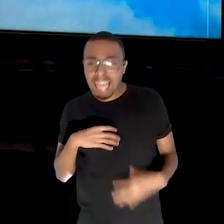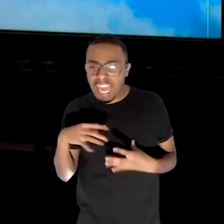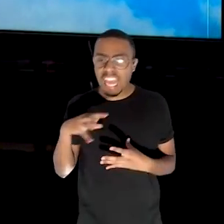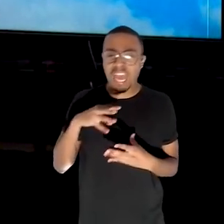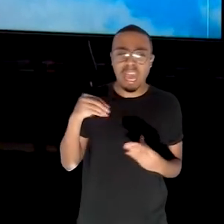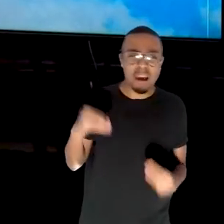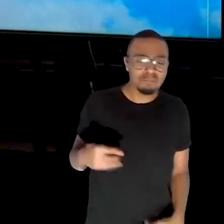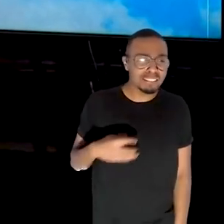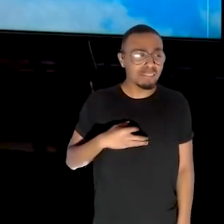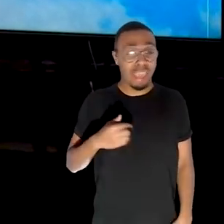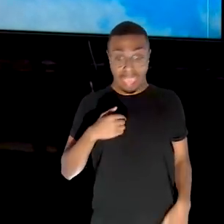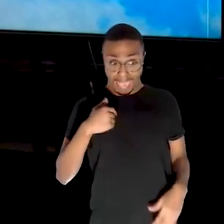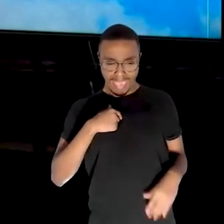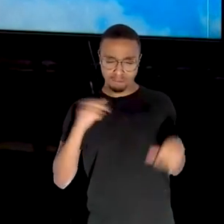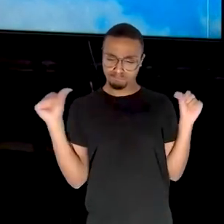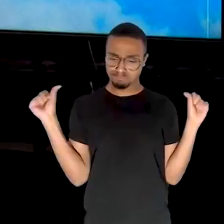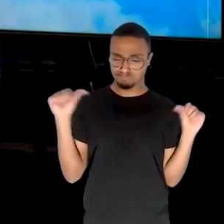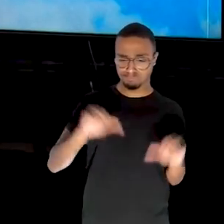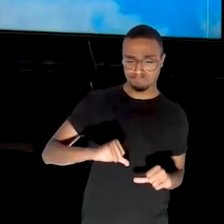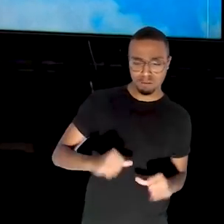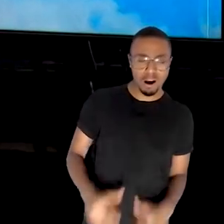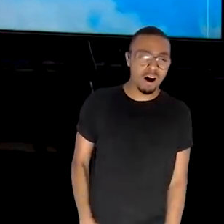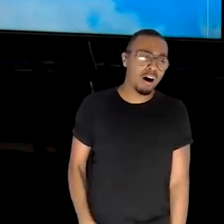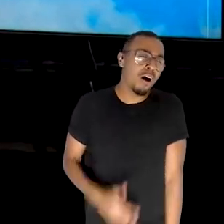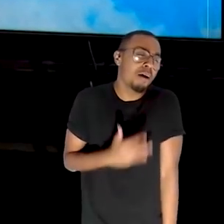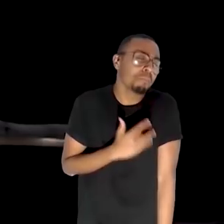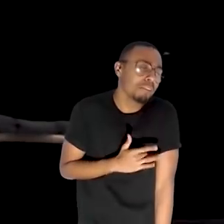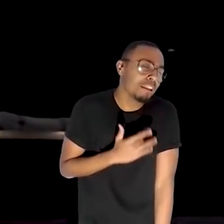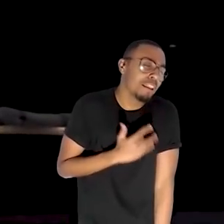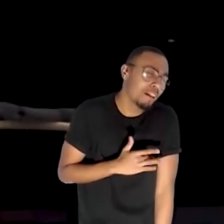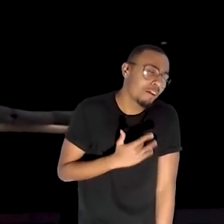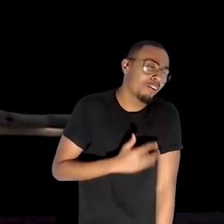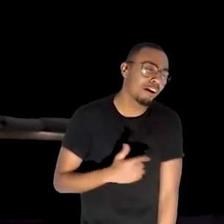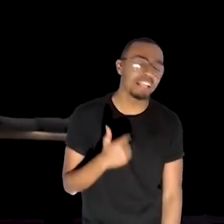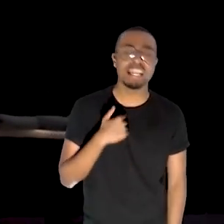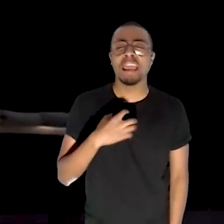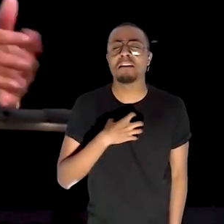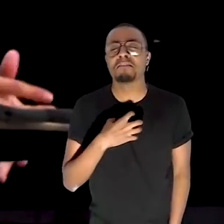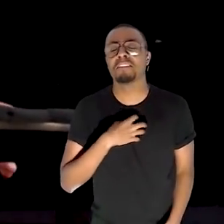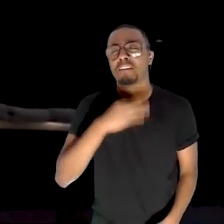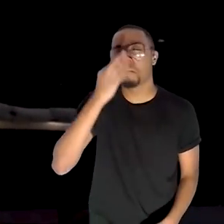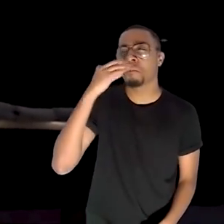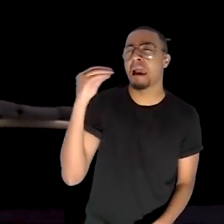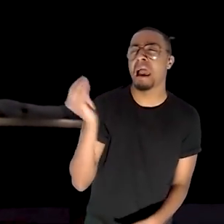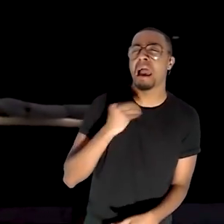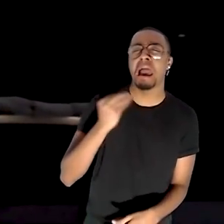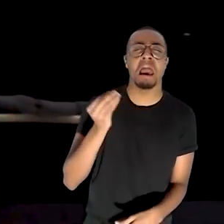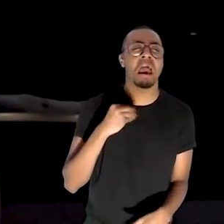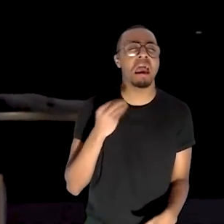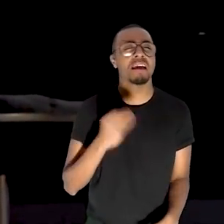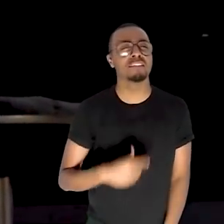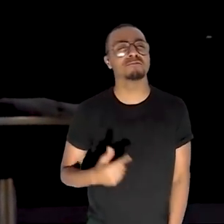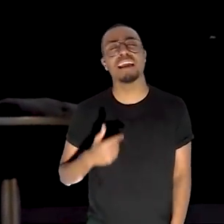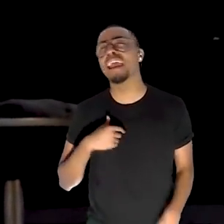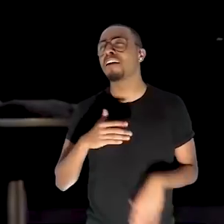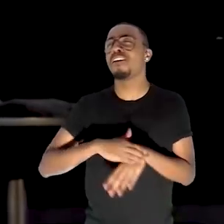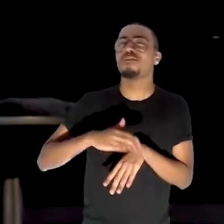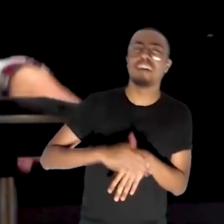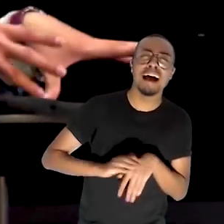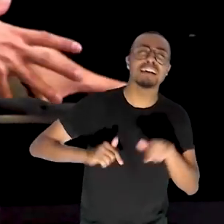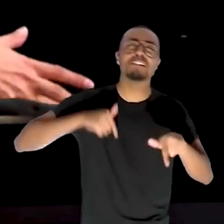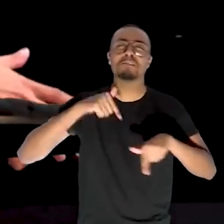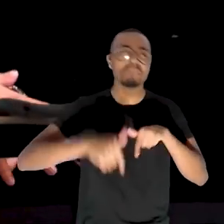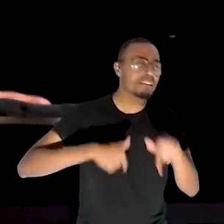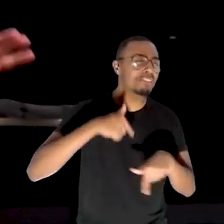de desvalorização, autopiedade, invisível, desprezado, porque simplesmente você faz, e